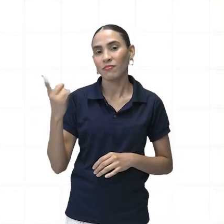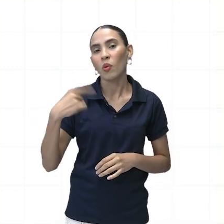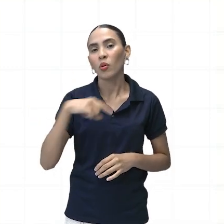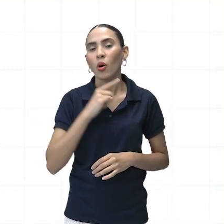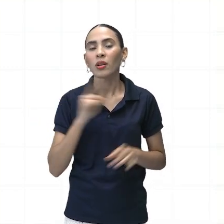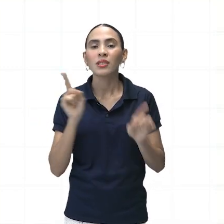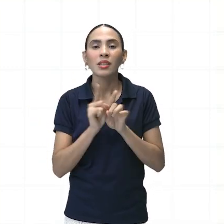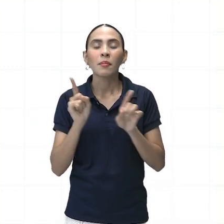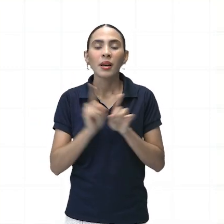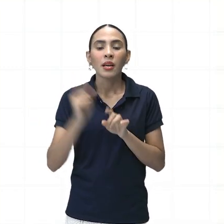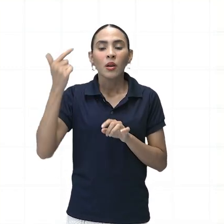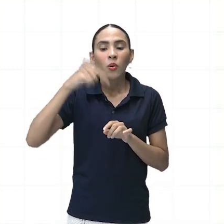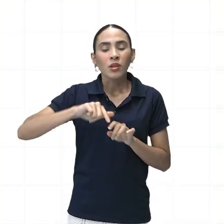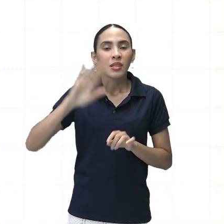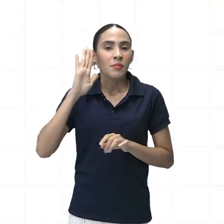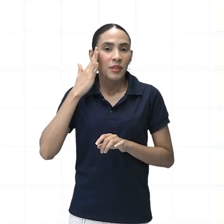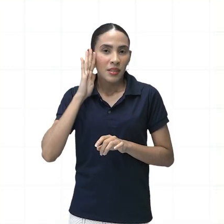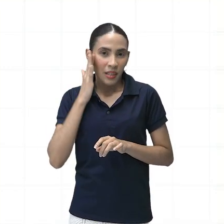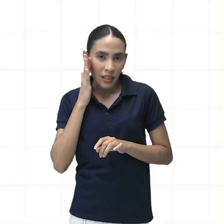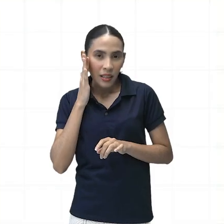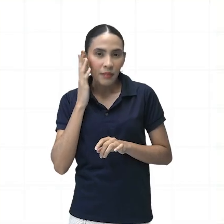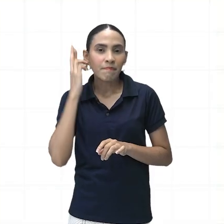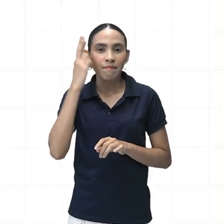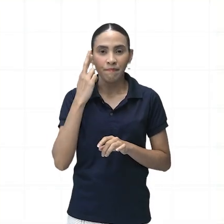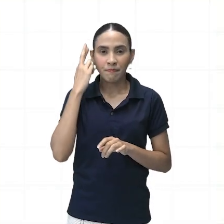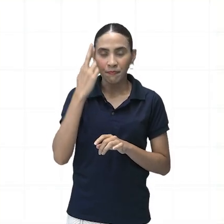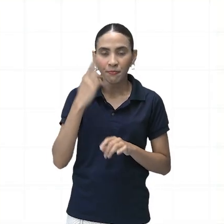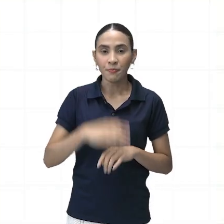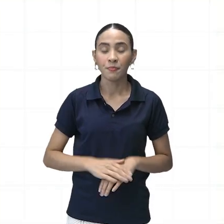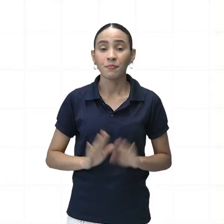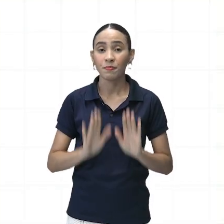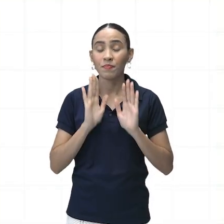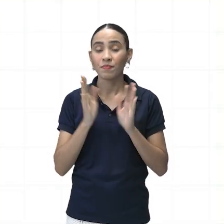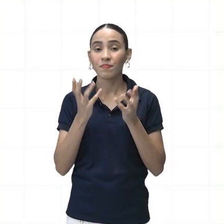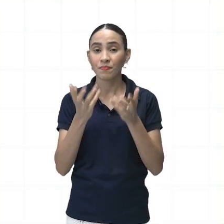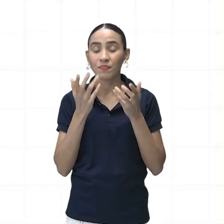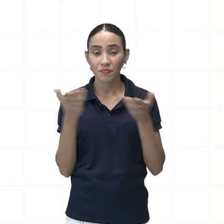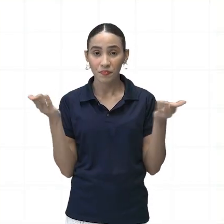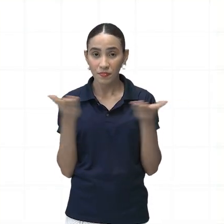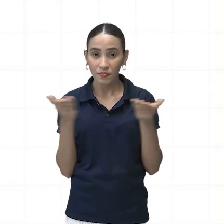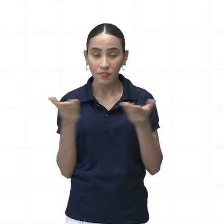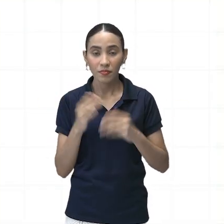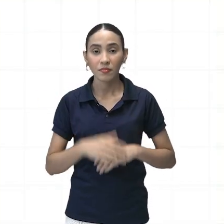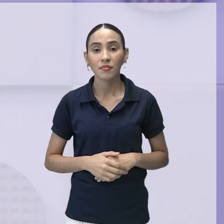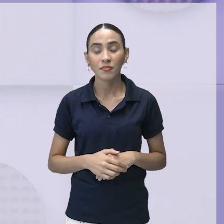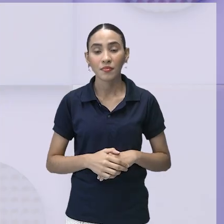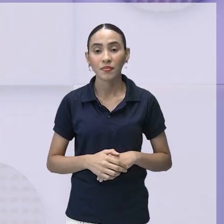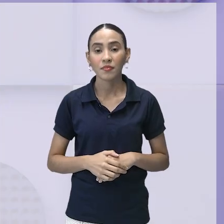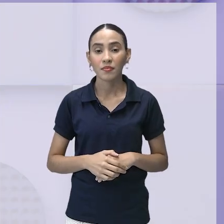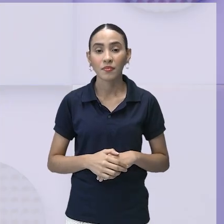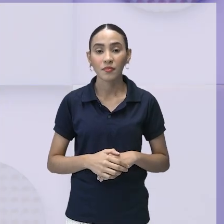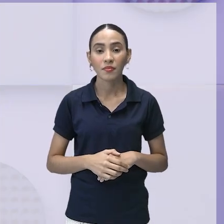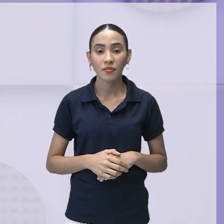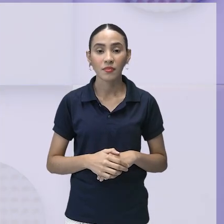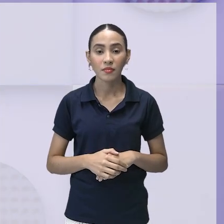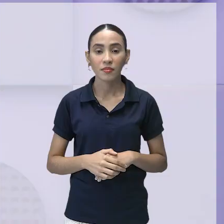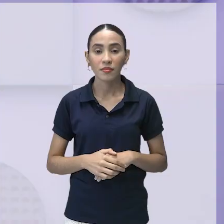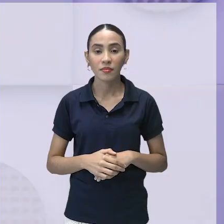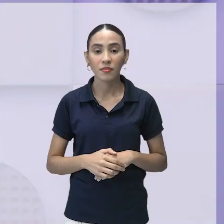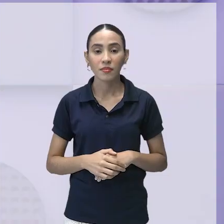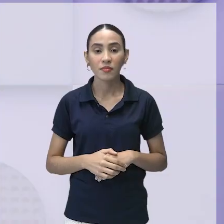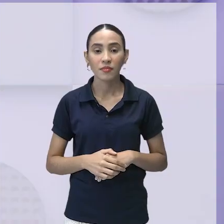nós posicionarmos a nossa reflexão. Mas eu quero agora, nesse momento, que dado essa